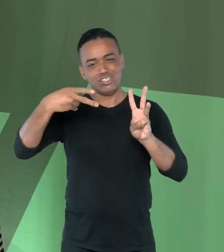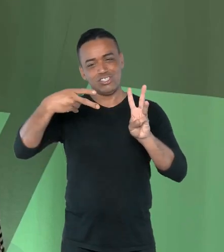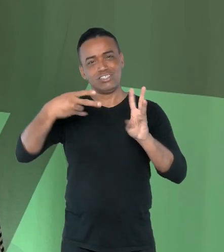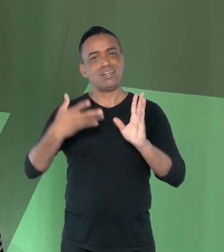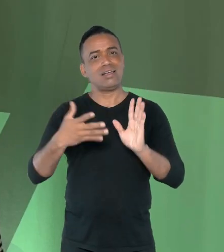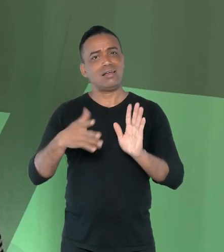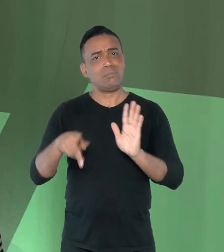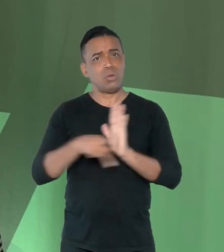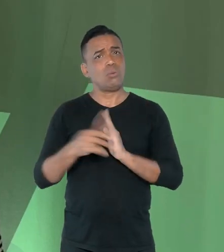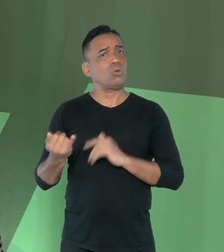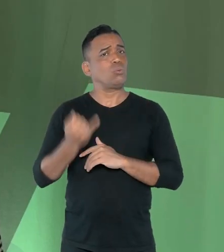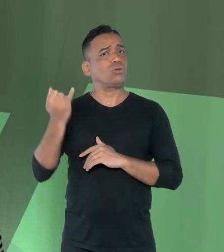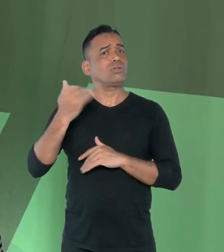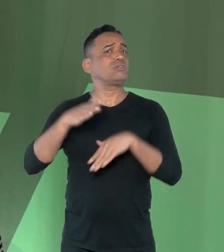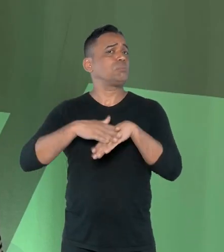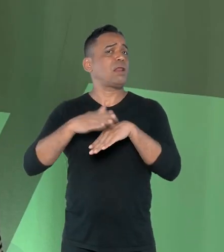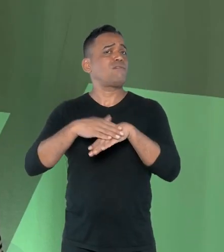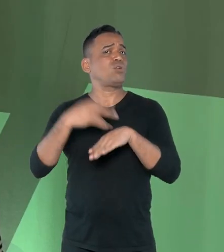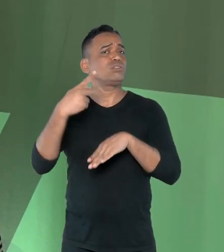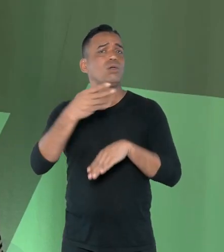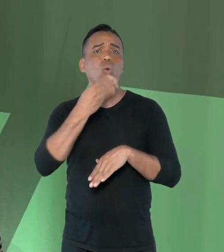para você mesma?